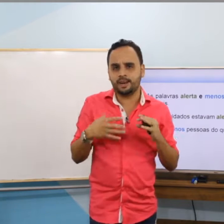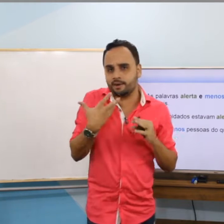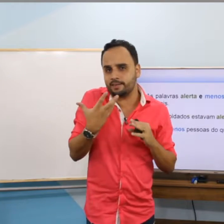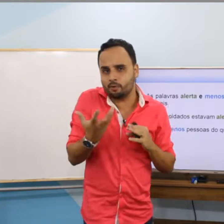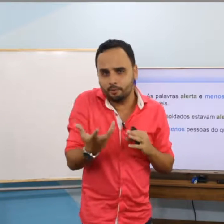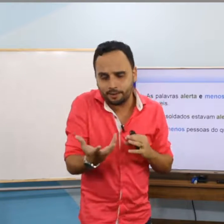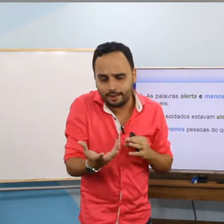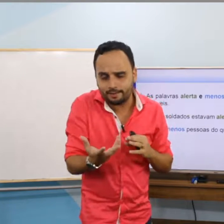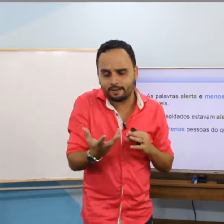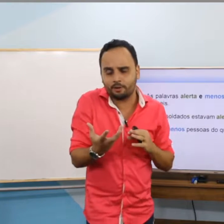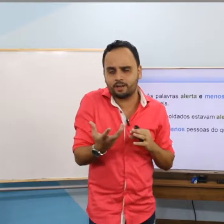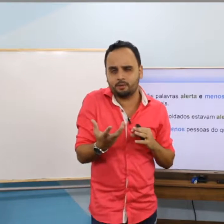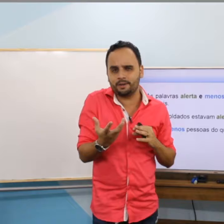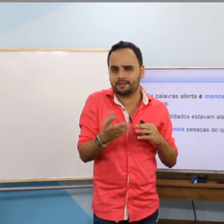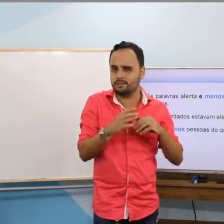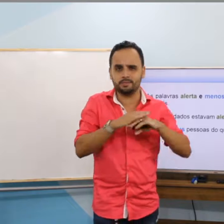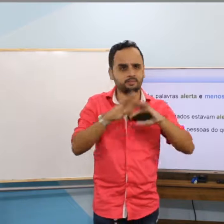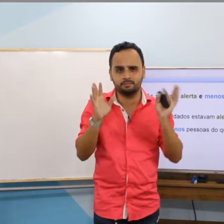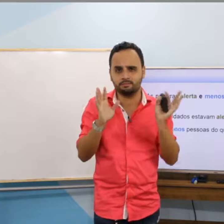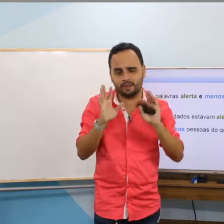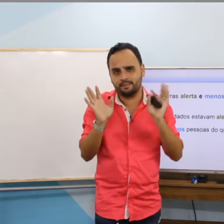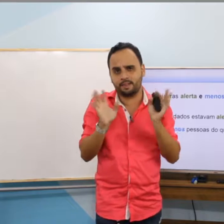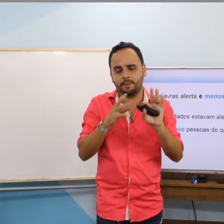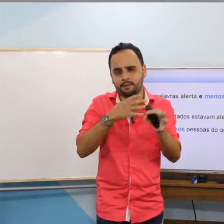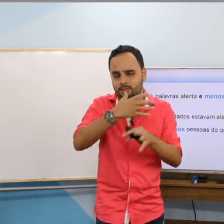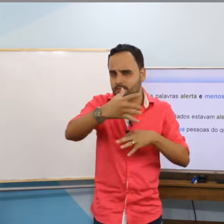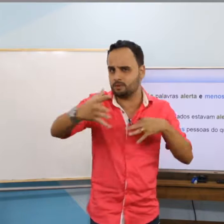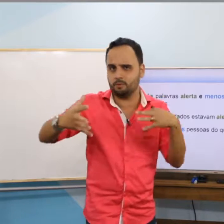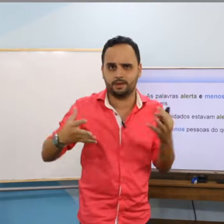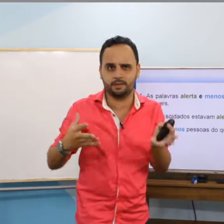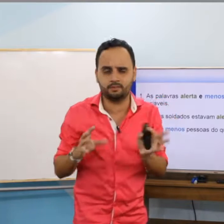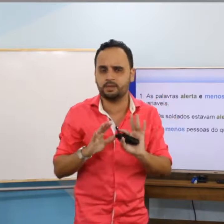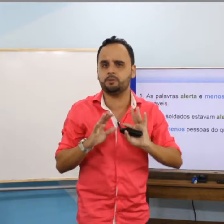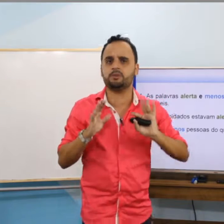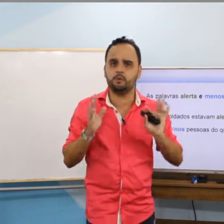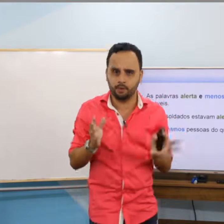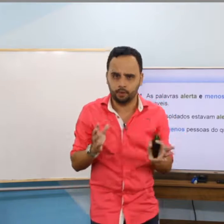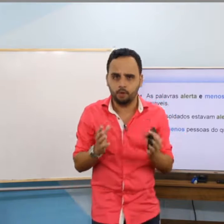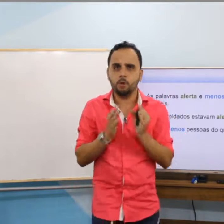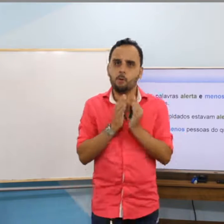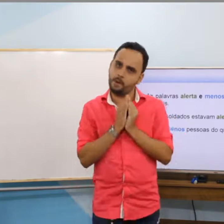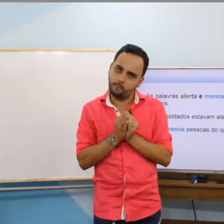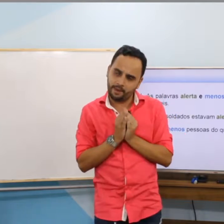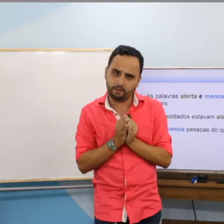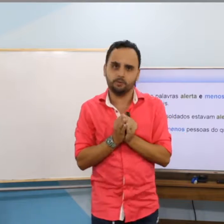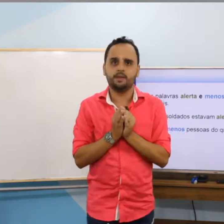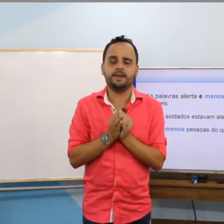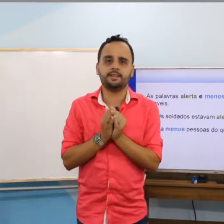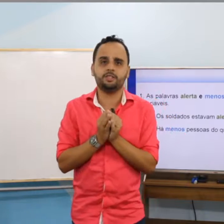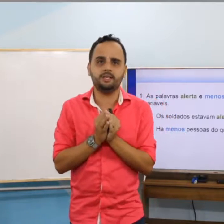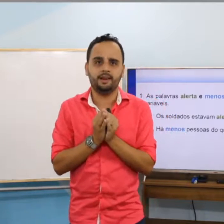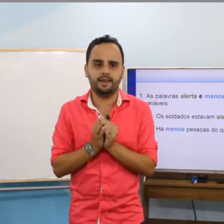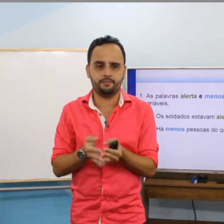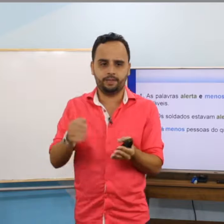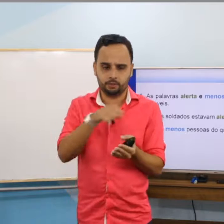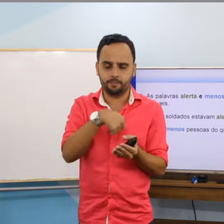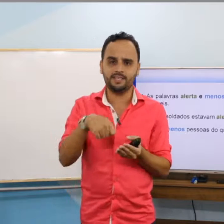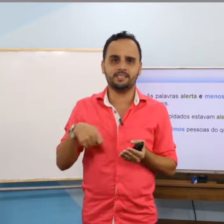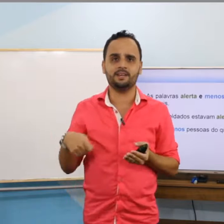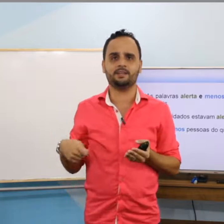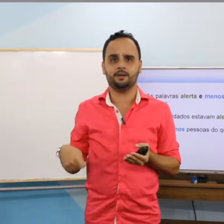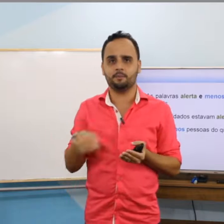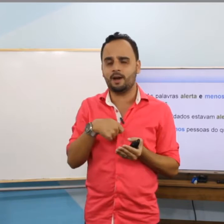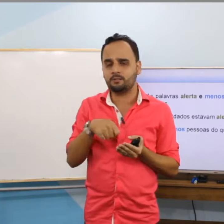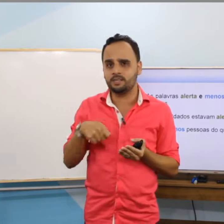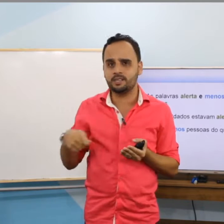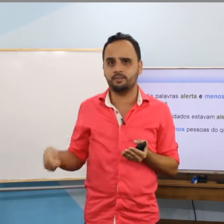mas na hora da comunidade na hora da comunicação né dependendo da situação comunicativa isso é muito tranquilo o meu medo é que a gente leve